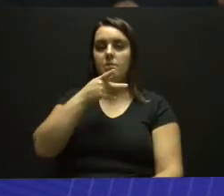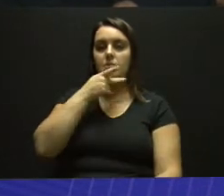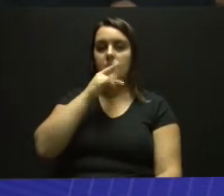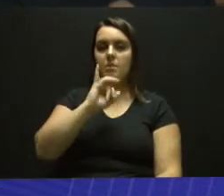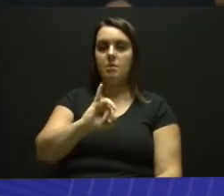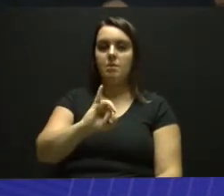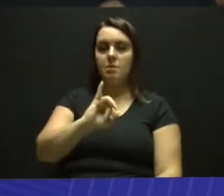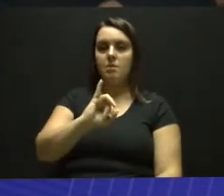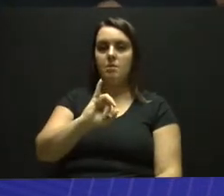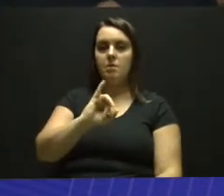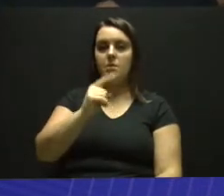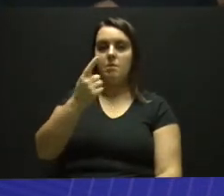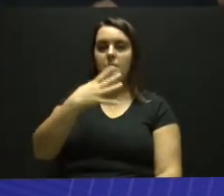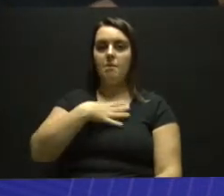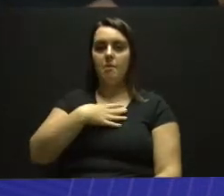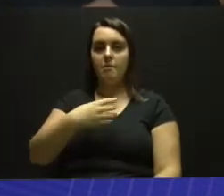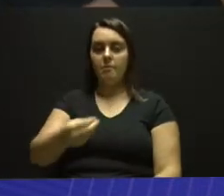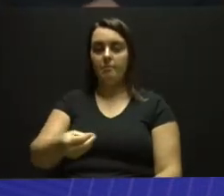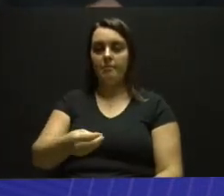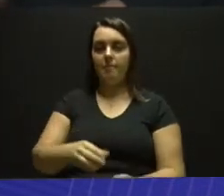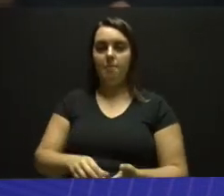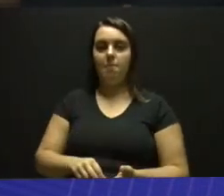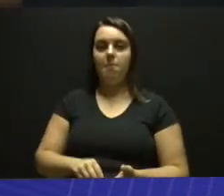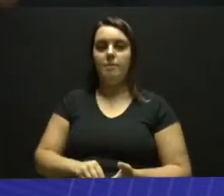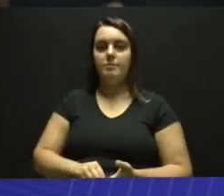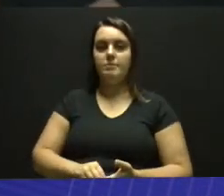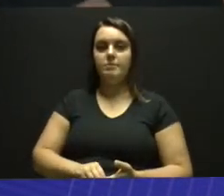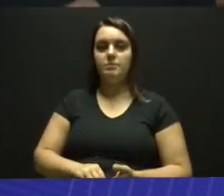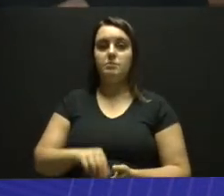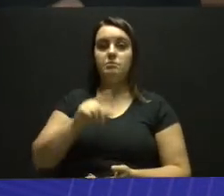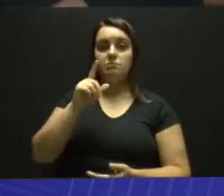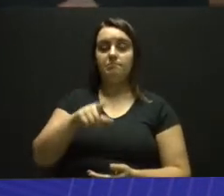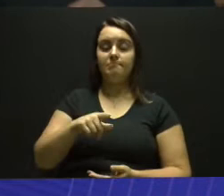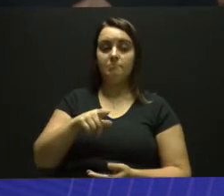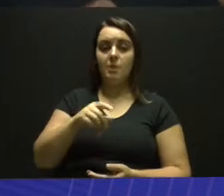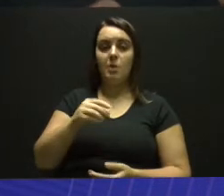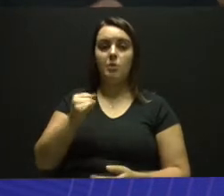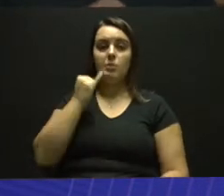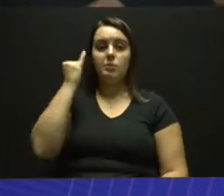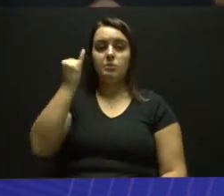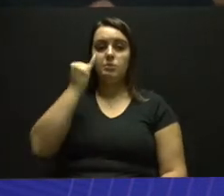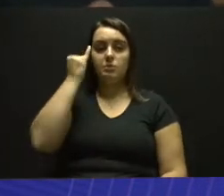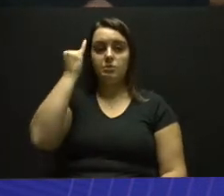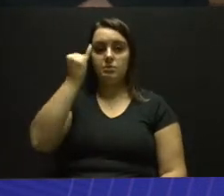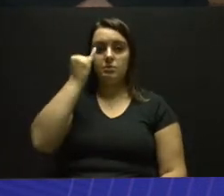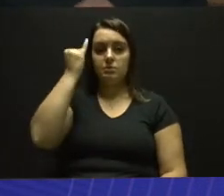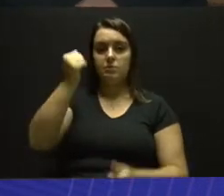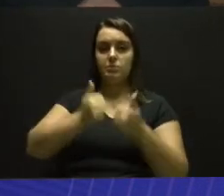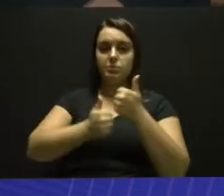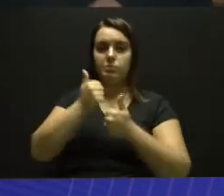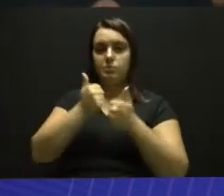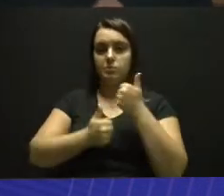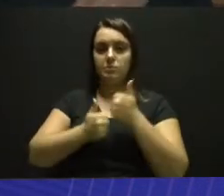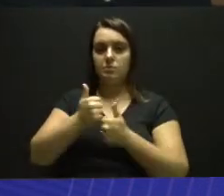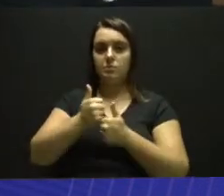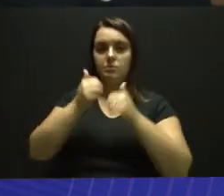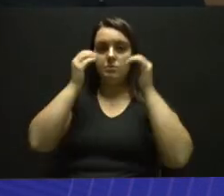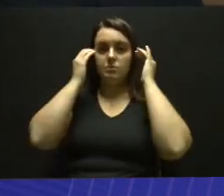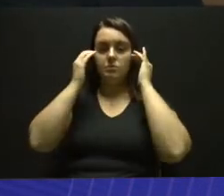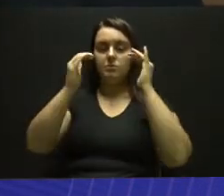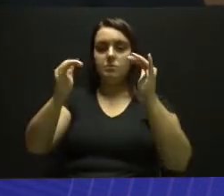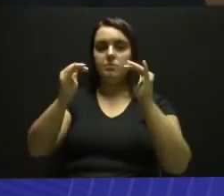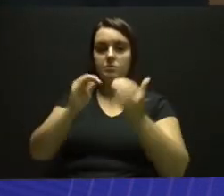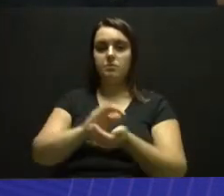monteiro alan vicente é considerado um dos grandes esportistas da nossa cidade nosso homenageado é